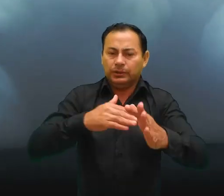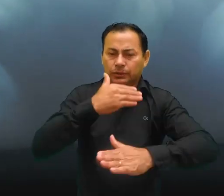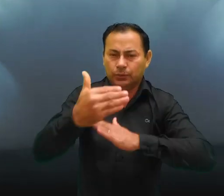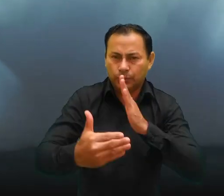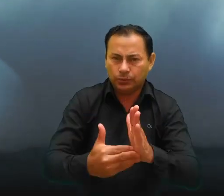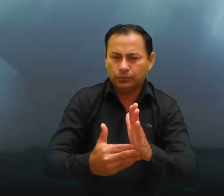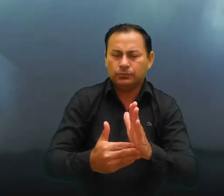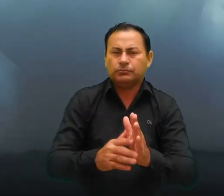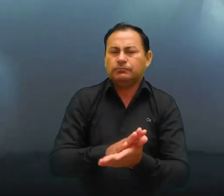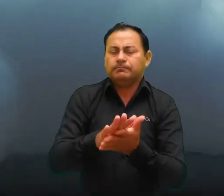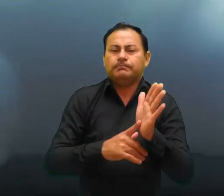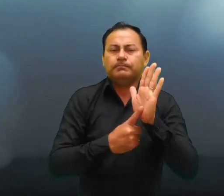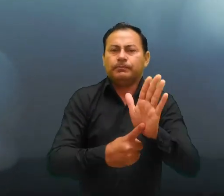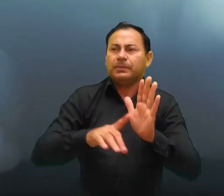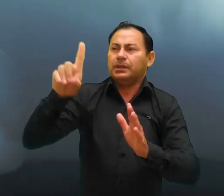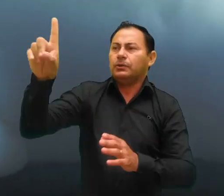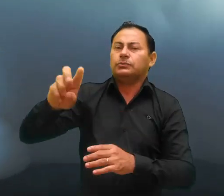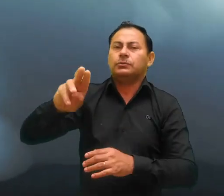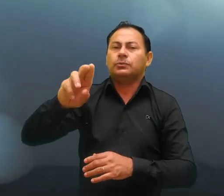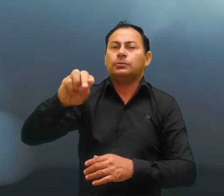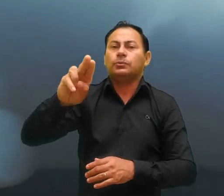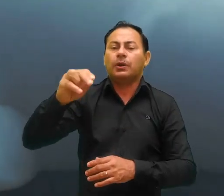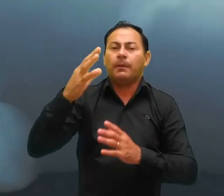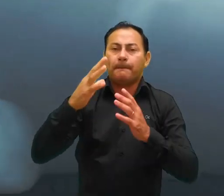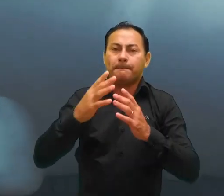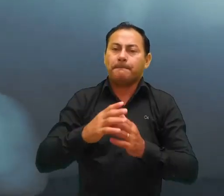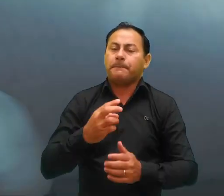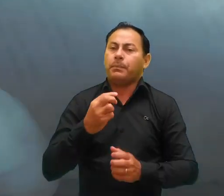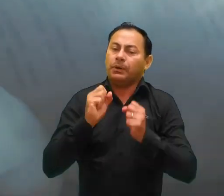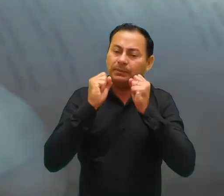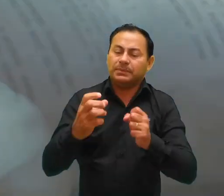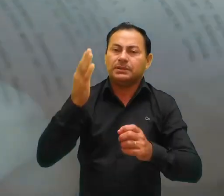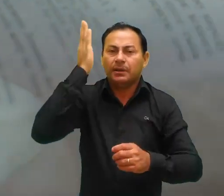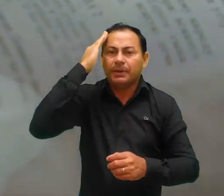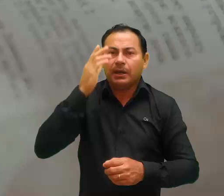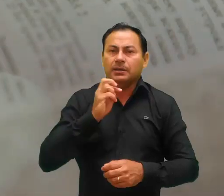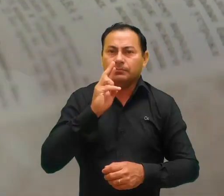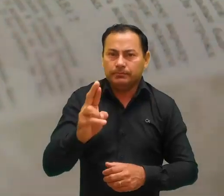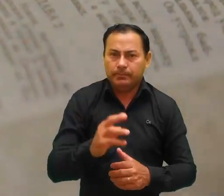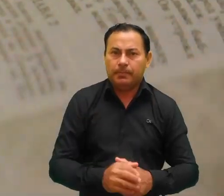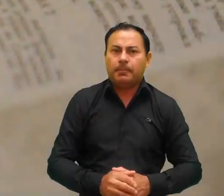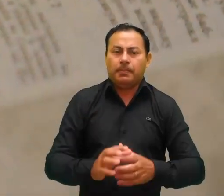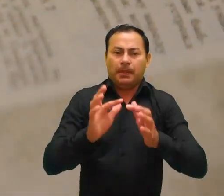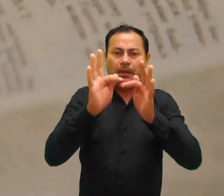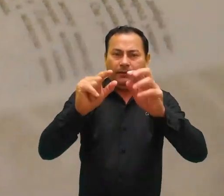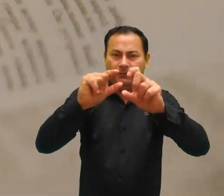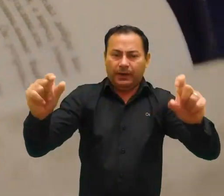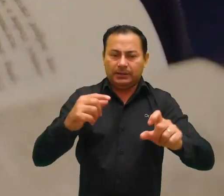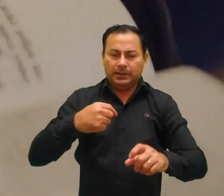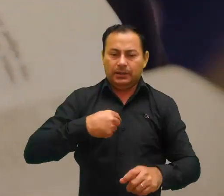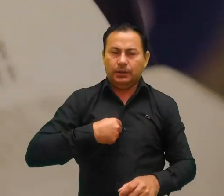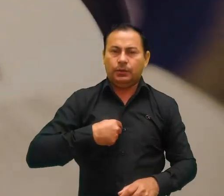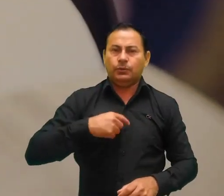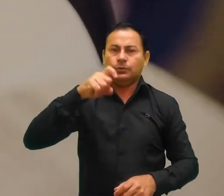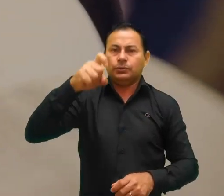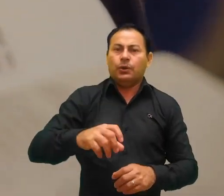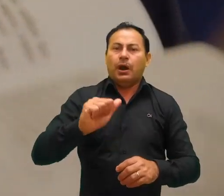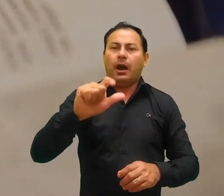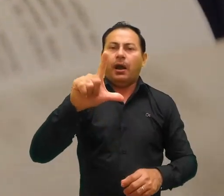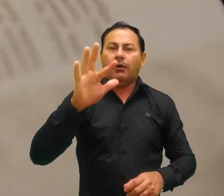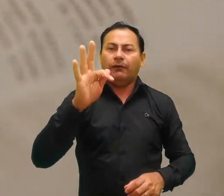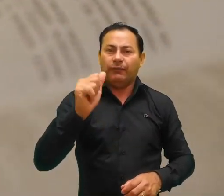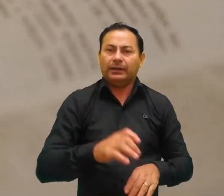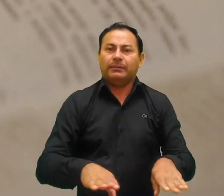tudo? Sem uma revelação de Deus, jamais poderíamos saber a resposta. A frase "Eu sou o Alfa